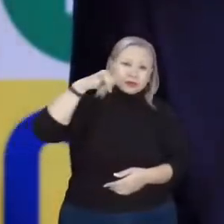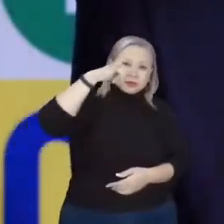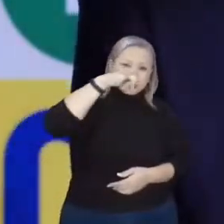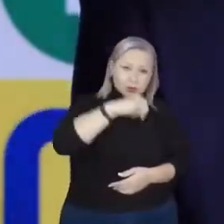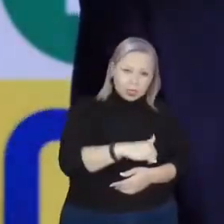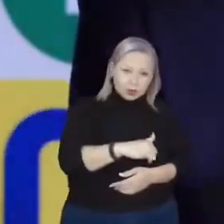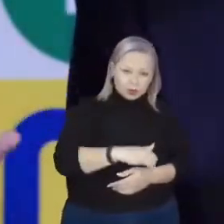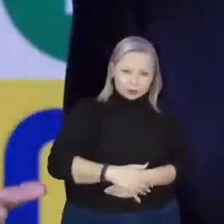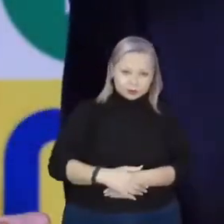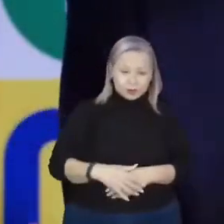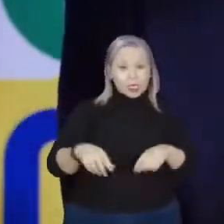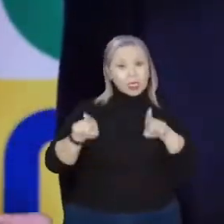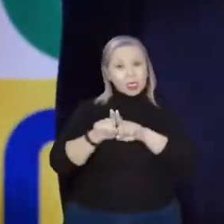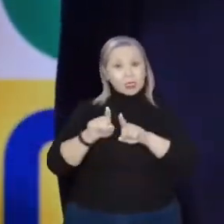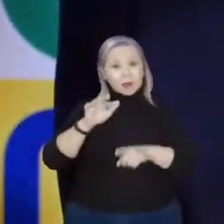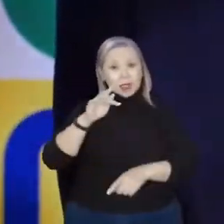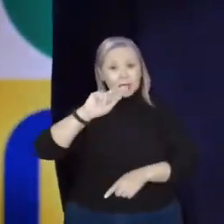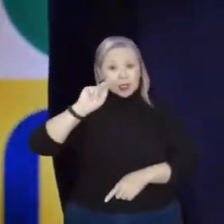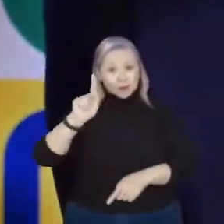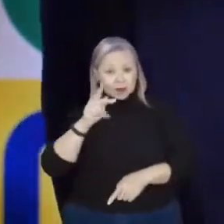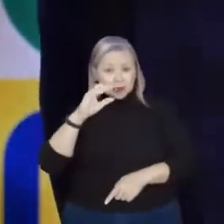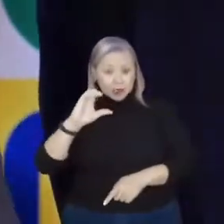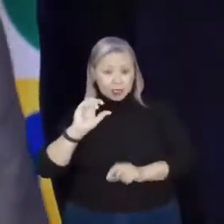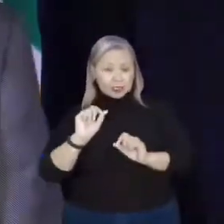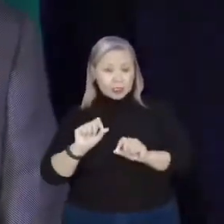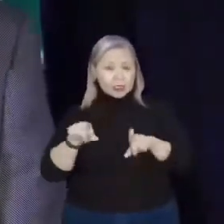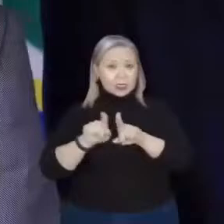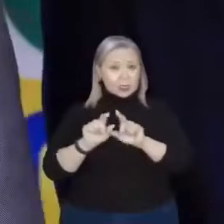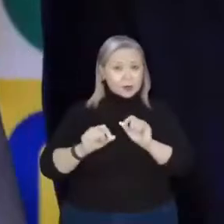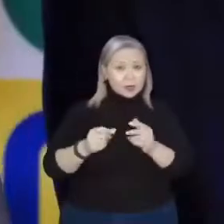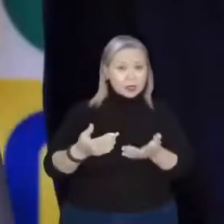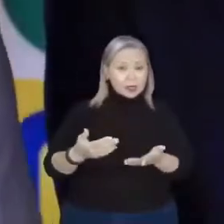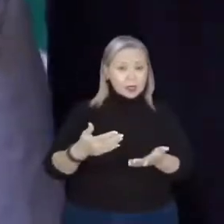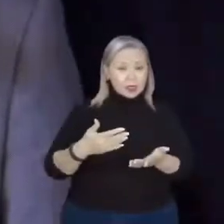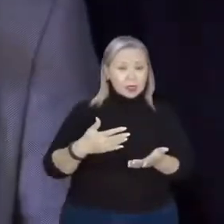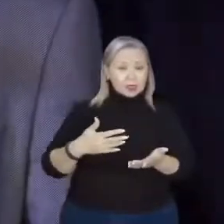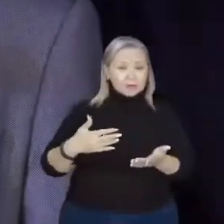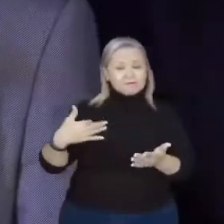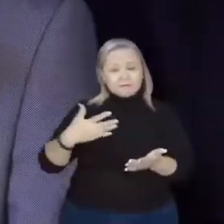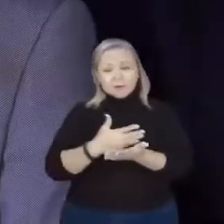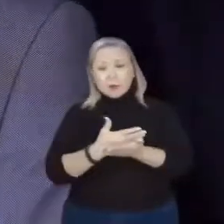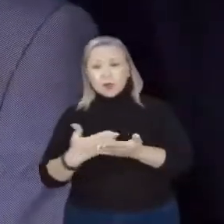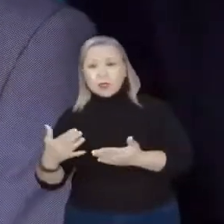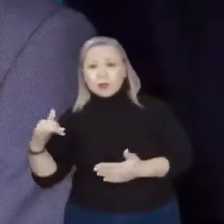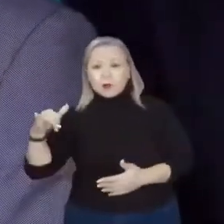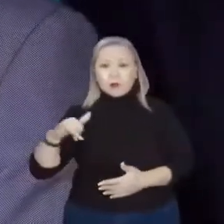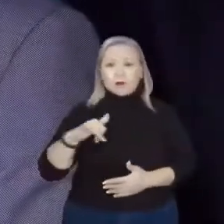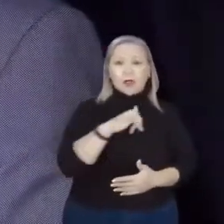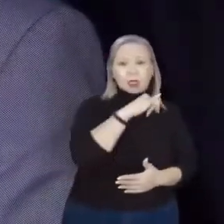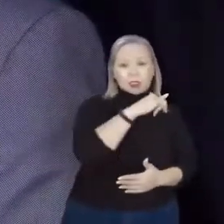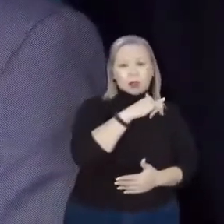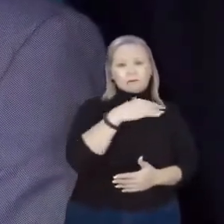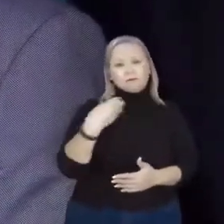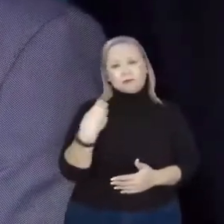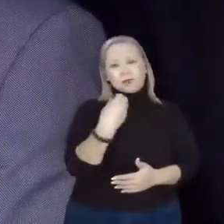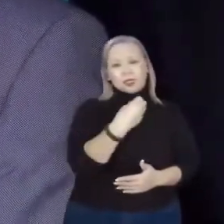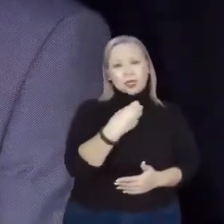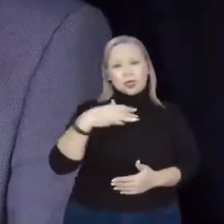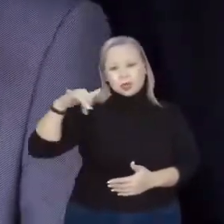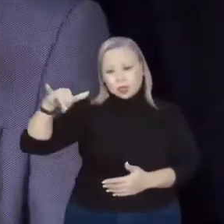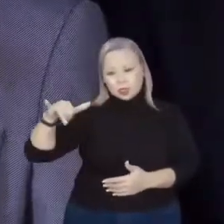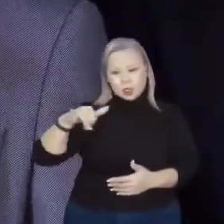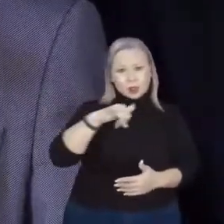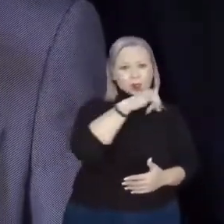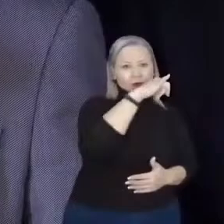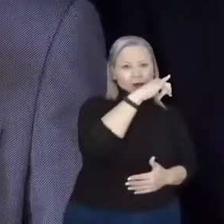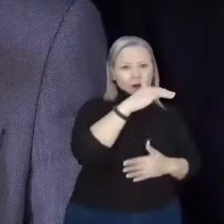Henrique Cardoso começou a viajar em voo de carreira. E vocês não sabem o incômodo do que é um presidente da República entrar